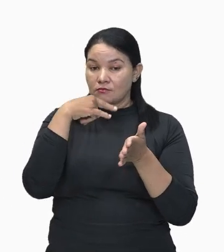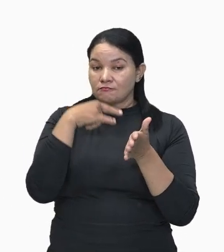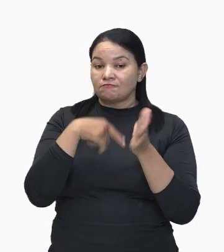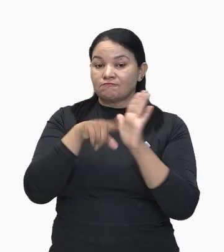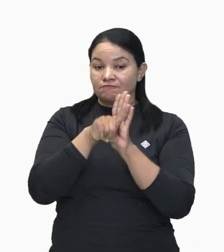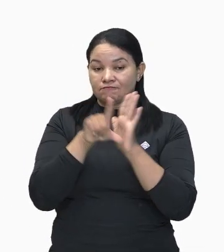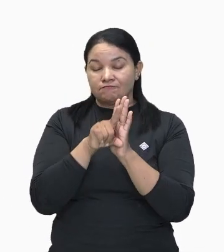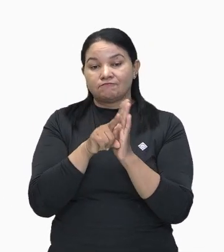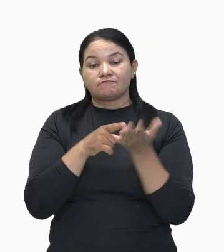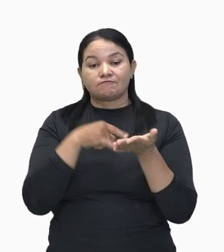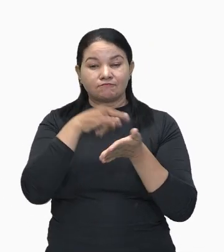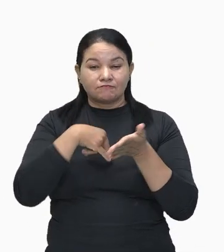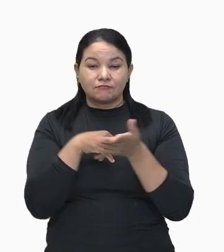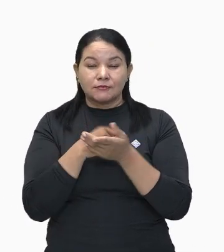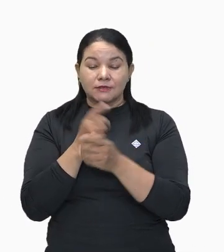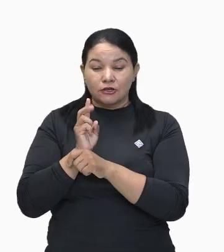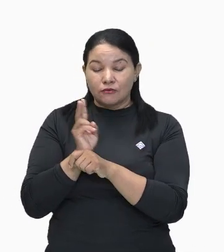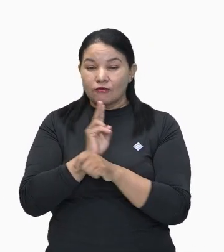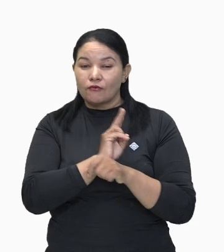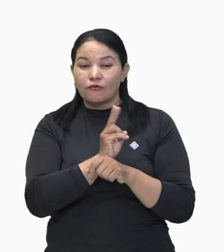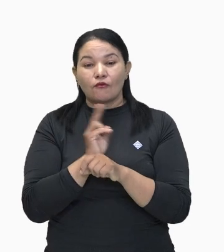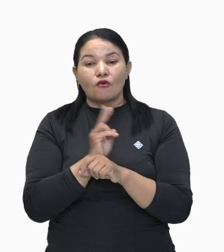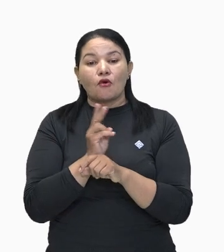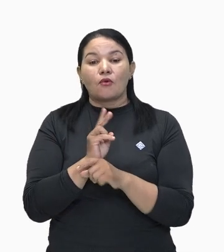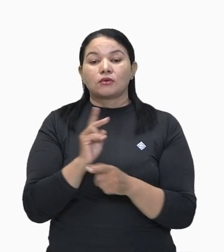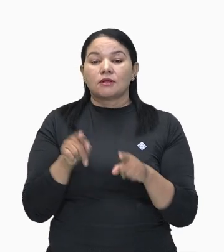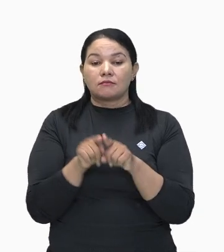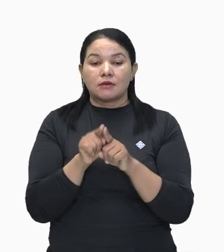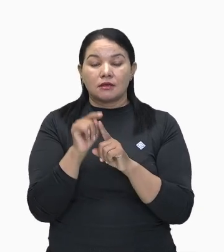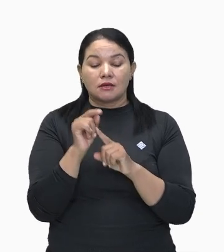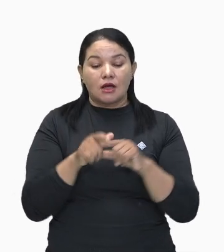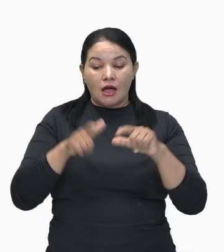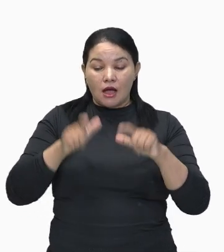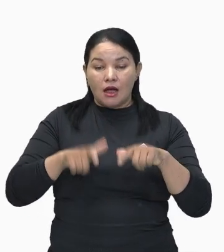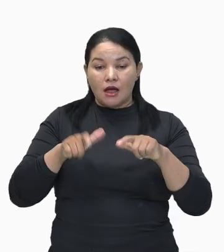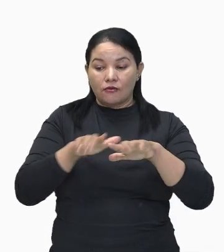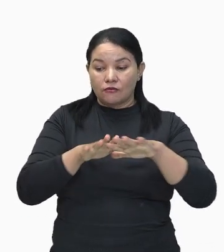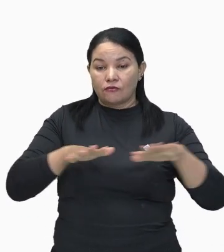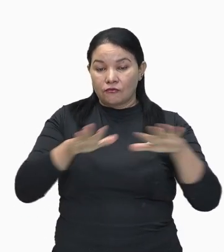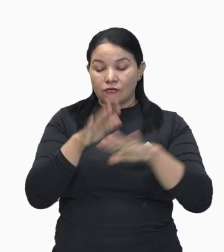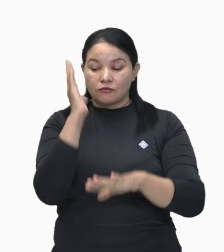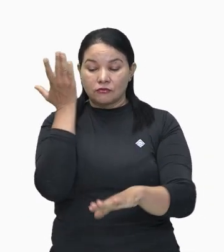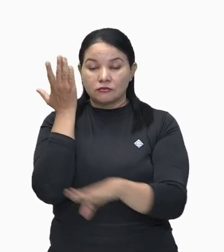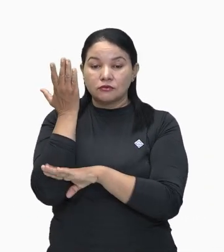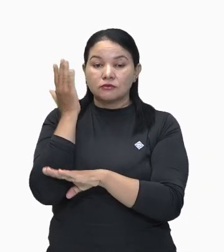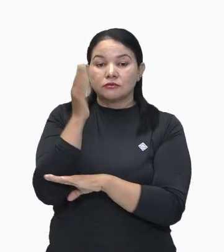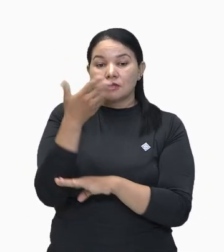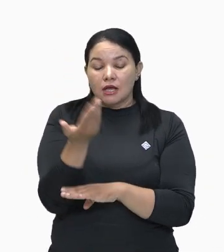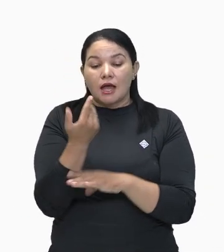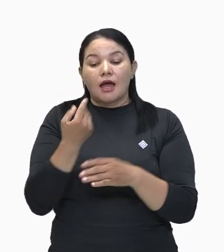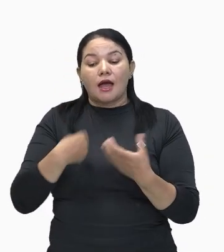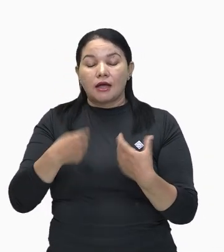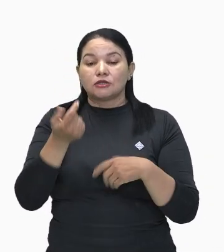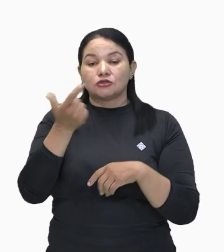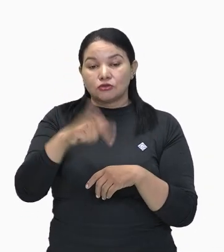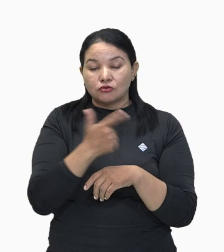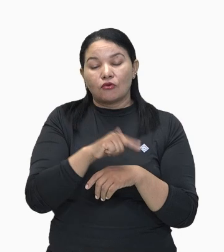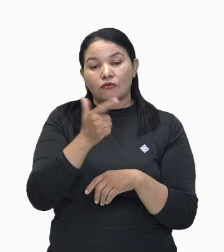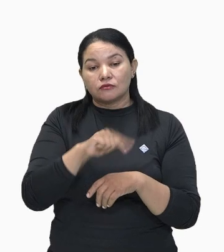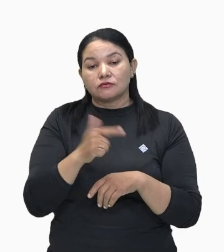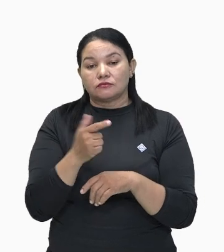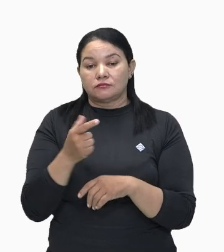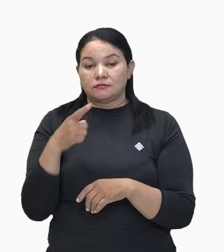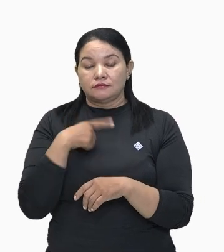muito forte para que essas áreas que foram desmatadas sejam reflorestadas de forma contínua. O país acaba sendo líder